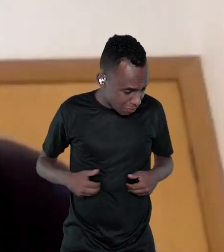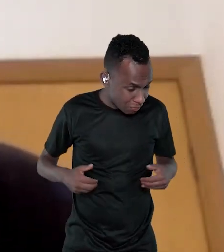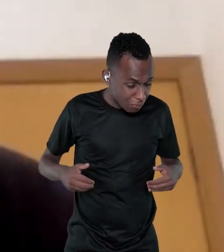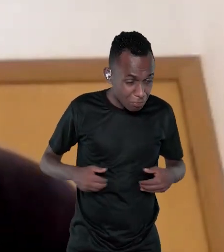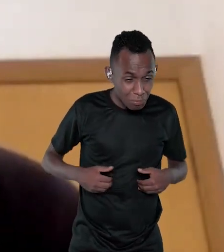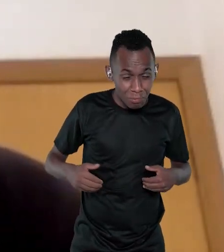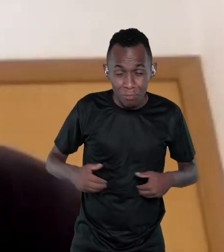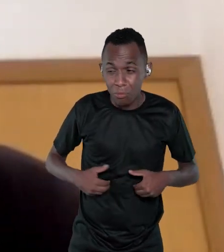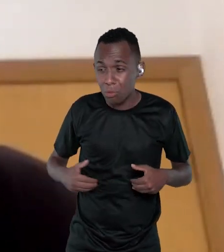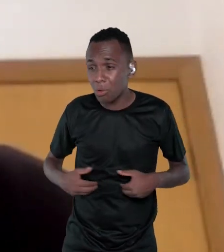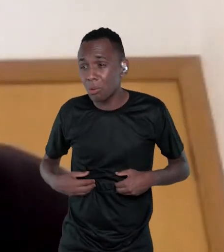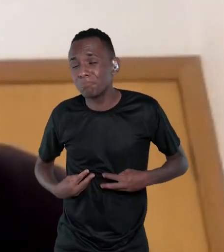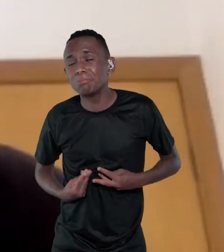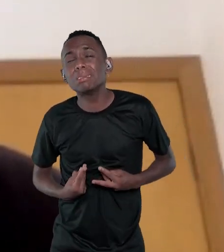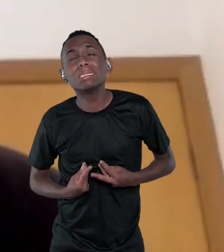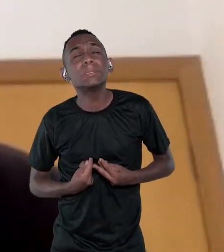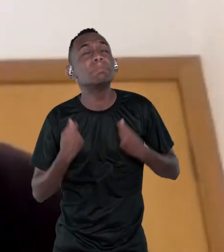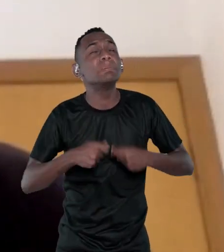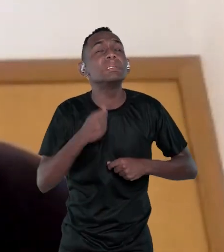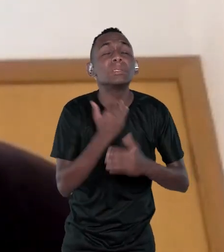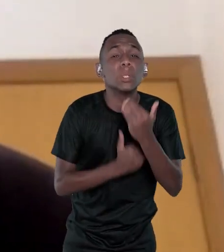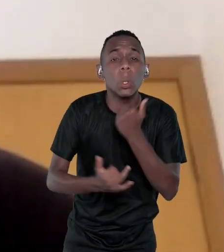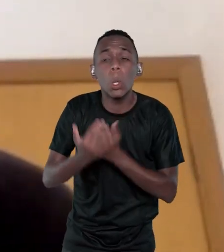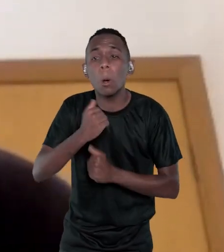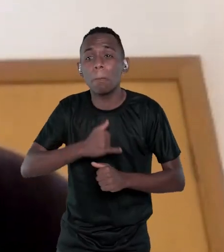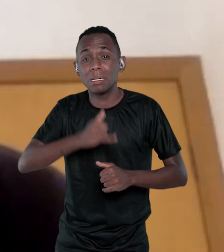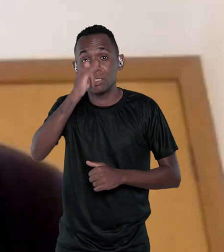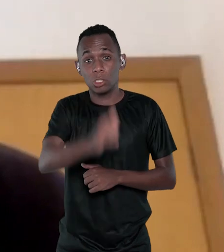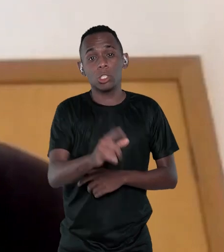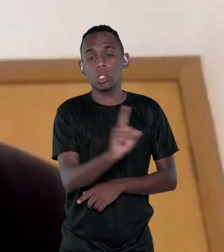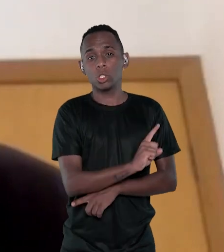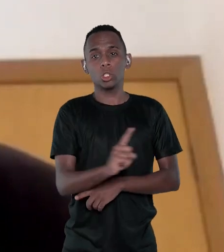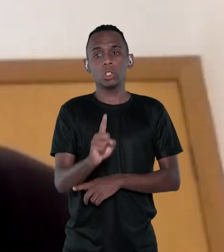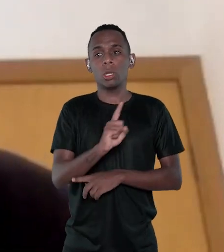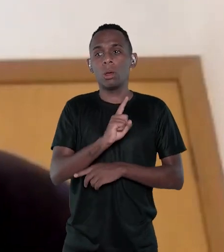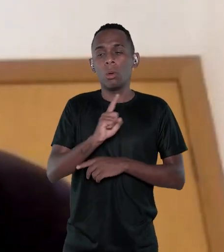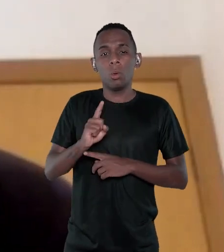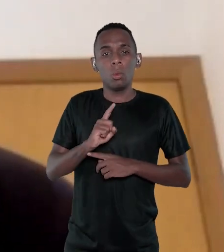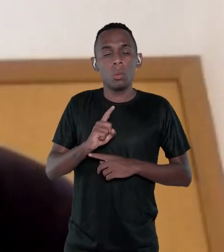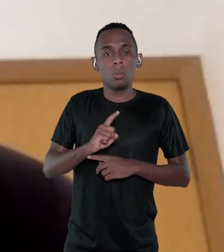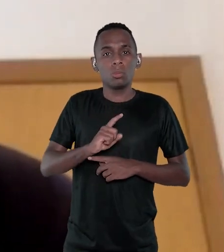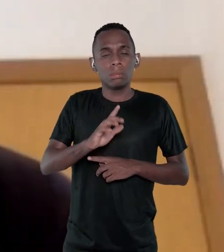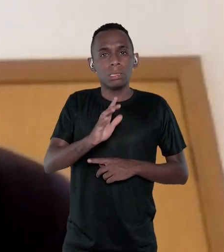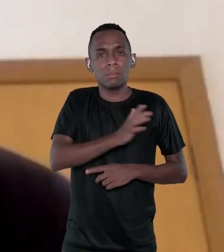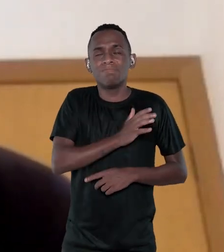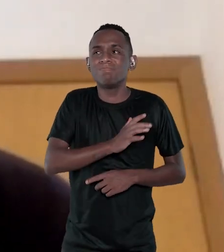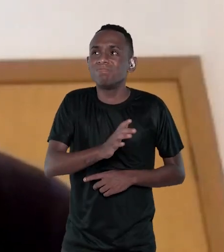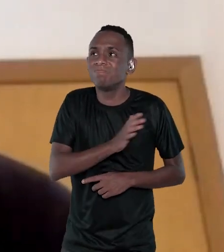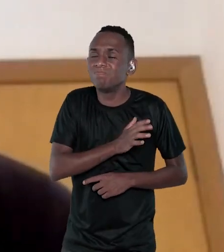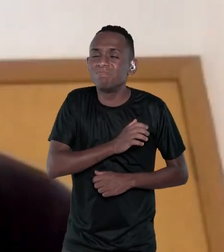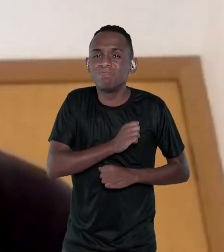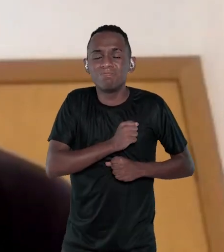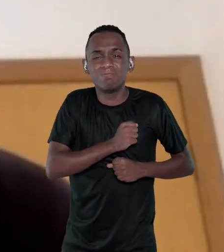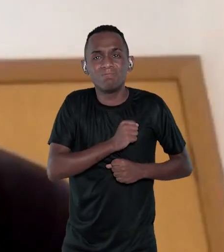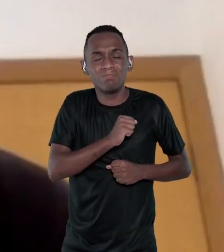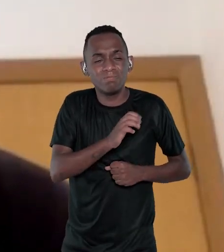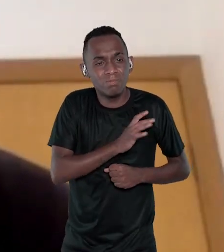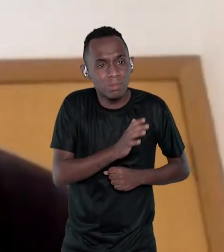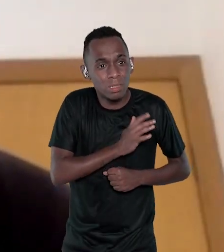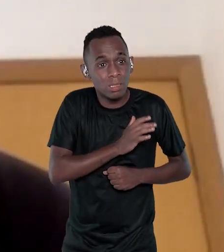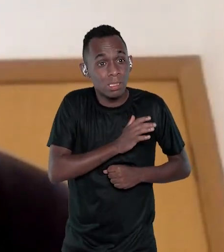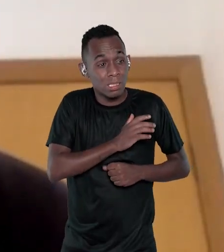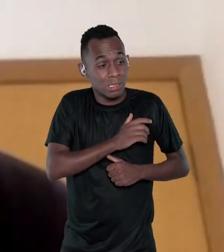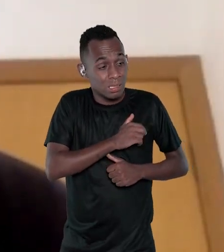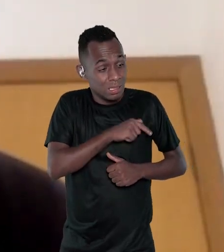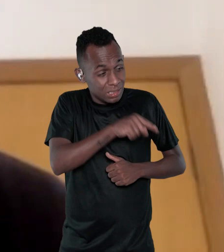marra, estômagos enregelados ao calor da fome. Dizem não os meninos do